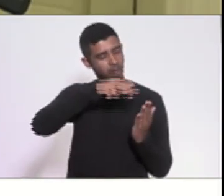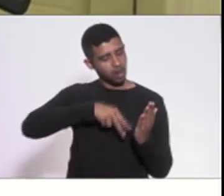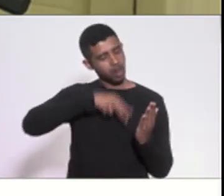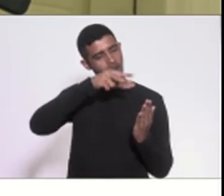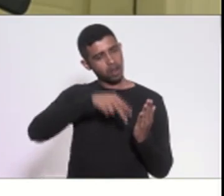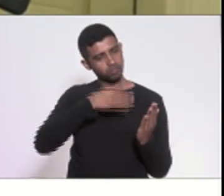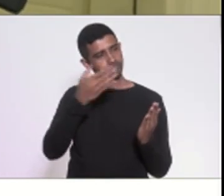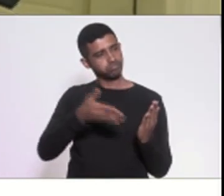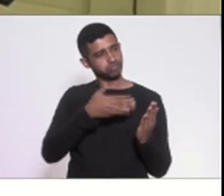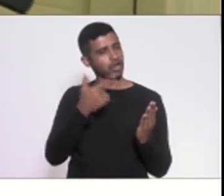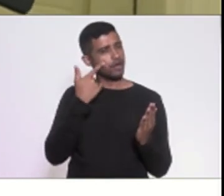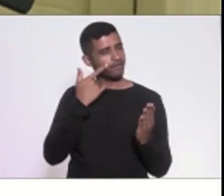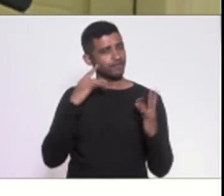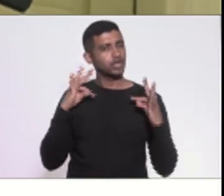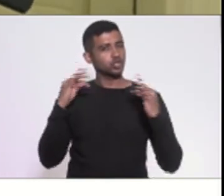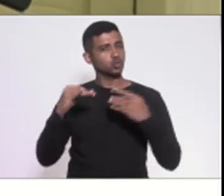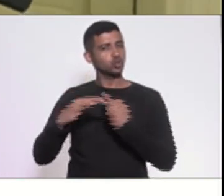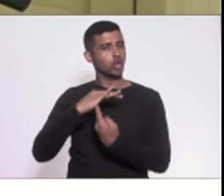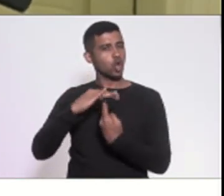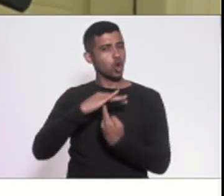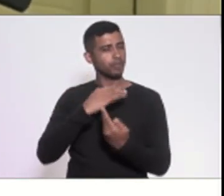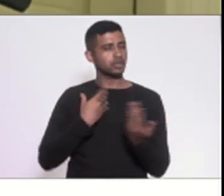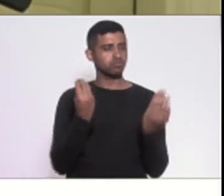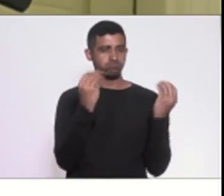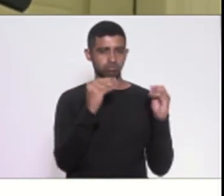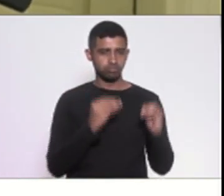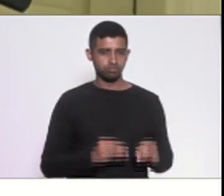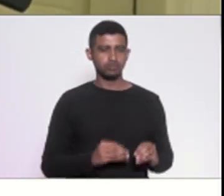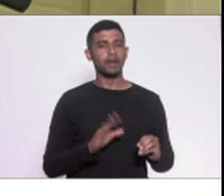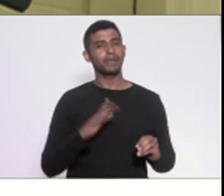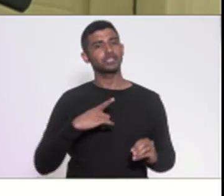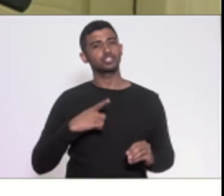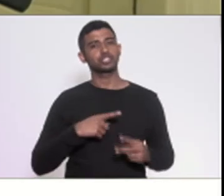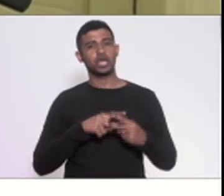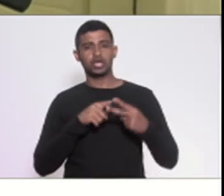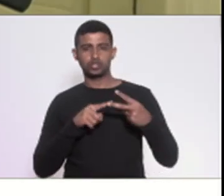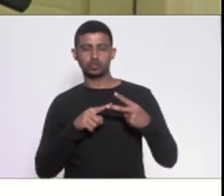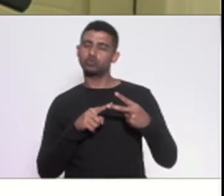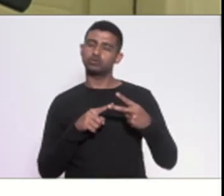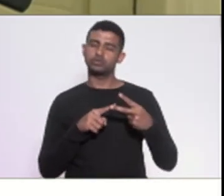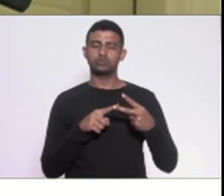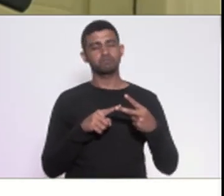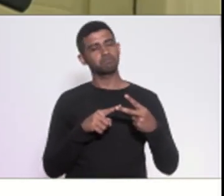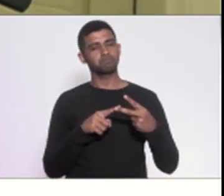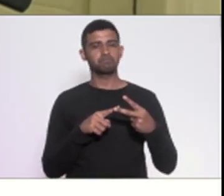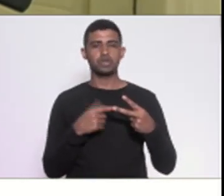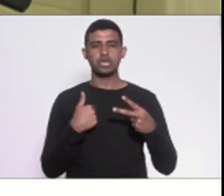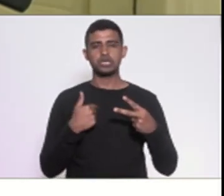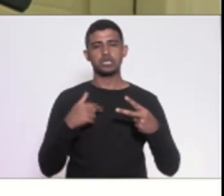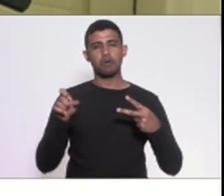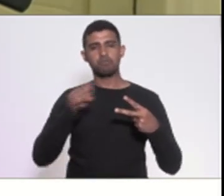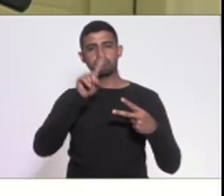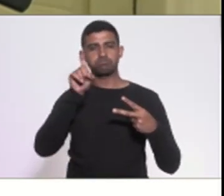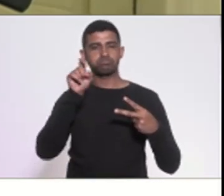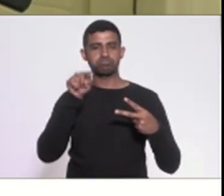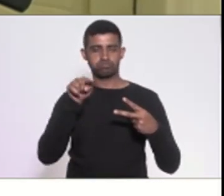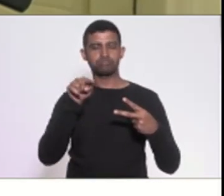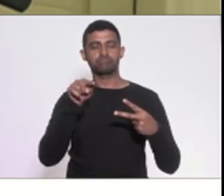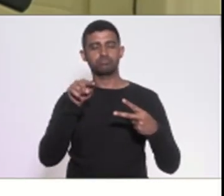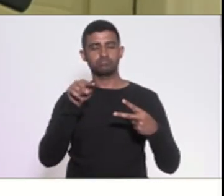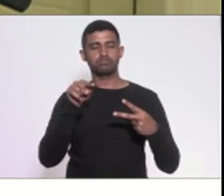realmente entrou todas as recomendações, mas tem duas coisas que me chamam muita atenção nessa questão,